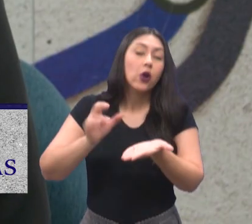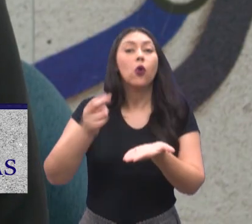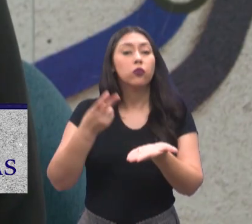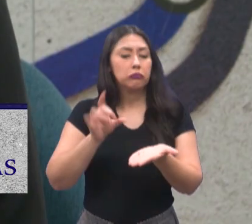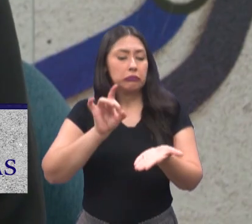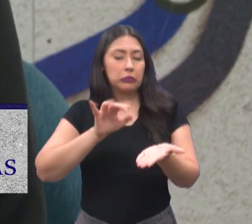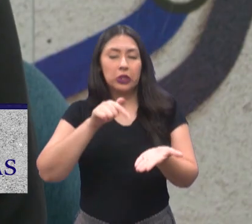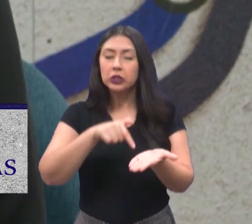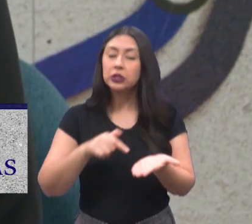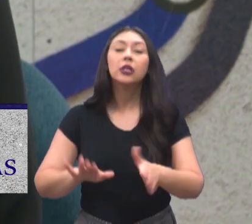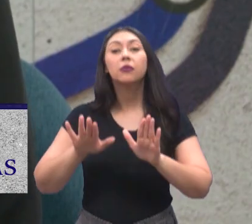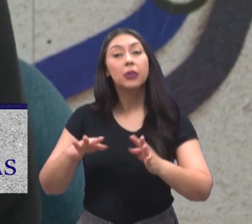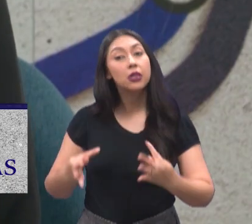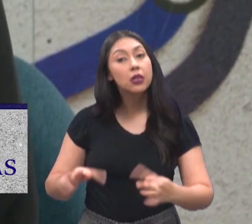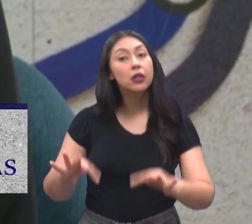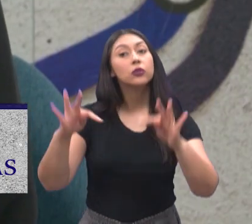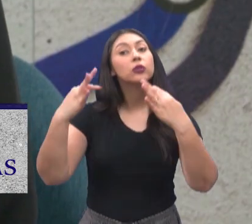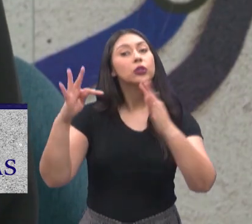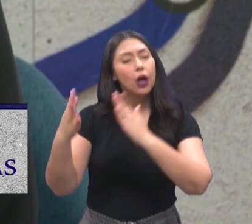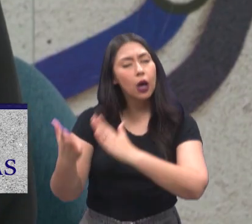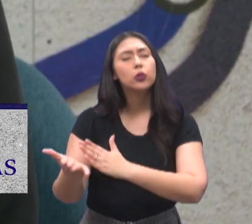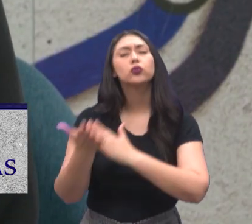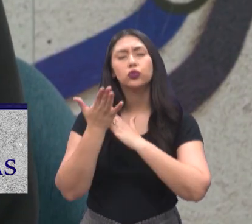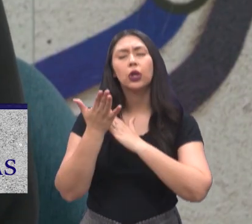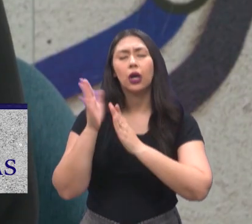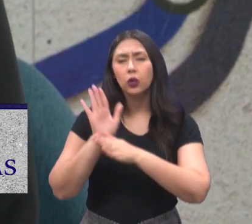a tecnologia ela pode te ajudar demais, porque